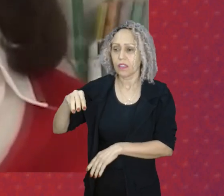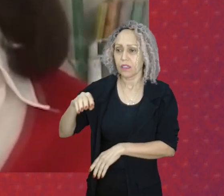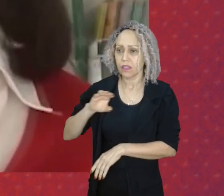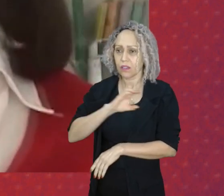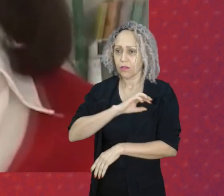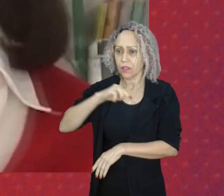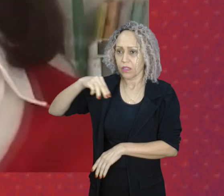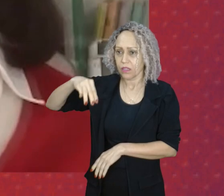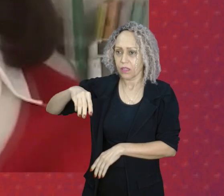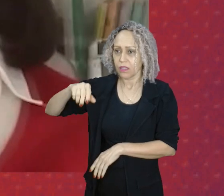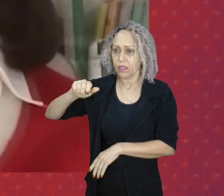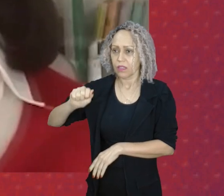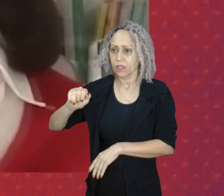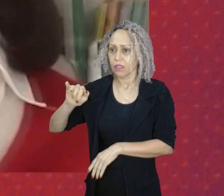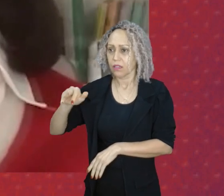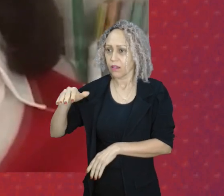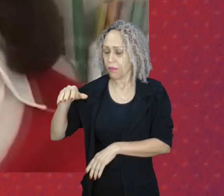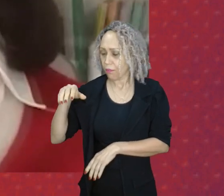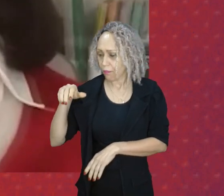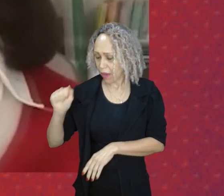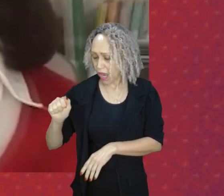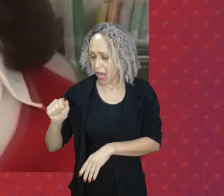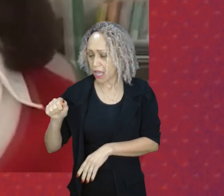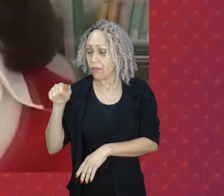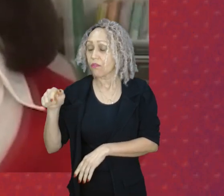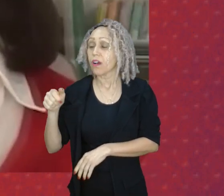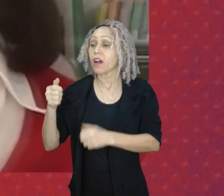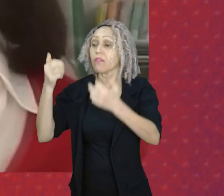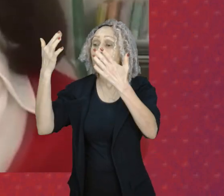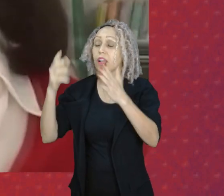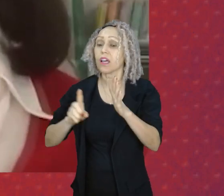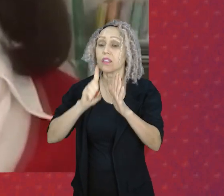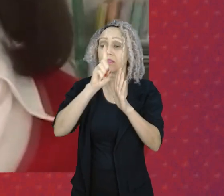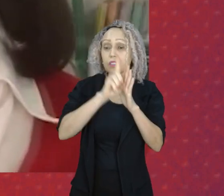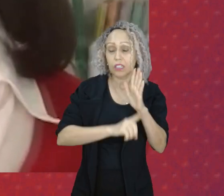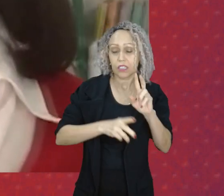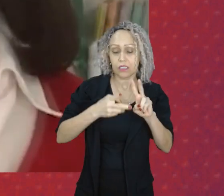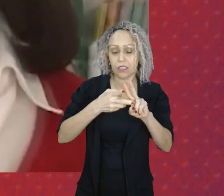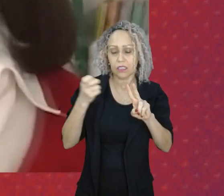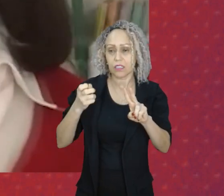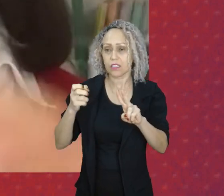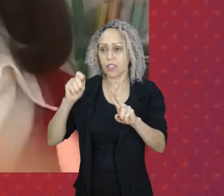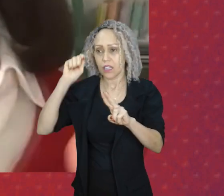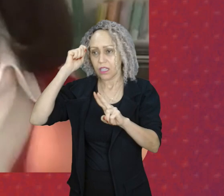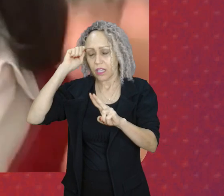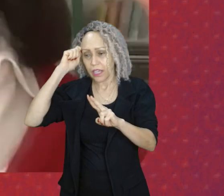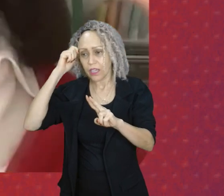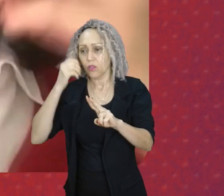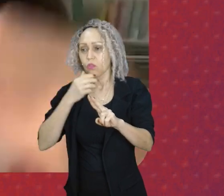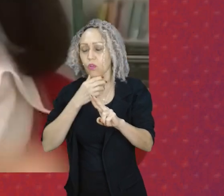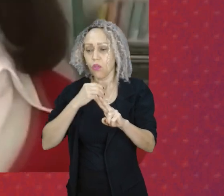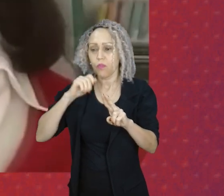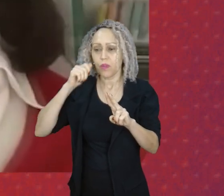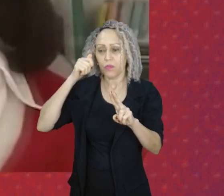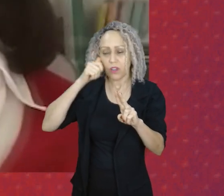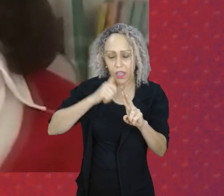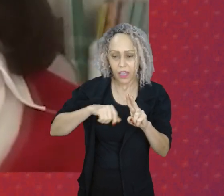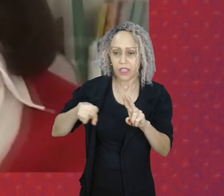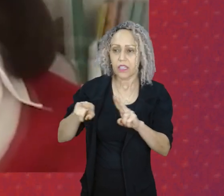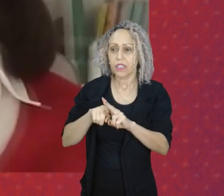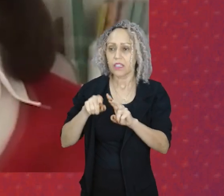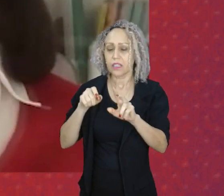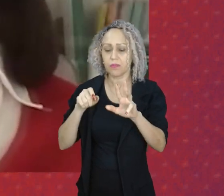dos indígenas, dos negros e negras, da comunidade LGBTQI+, e da importância que